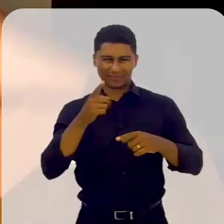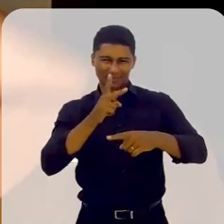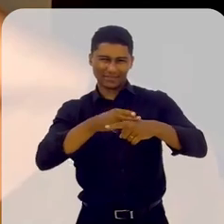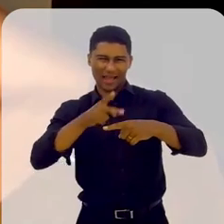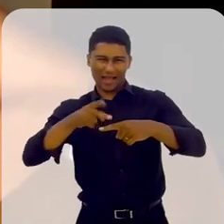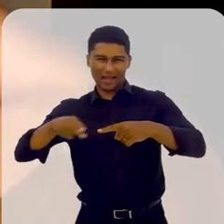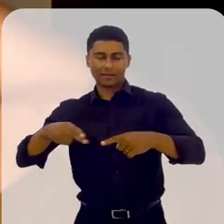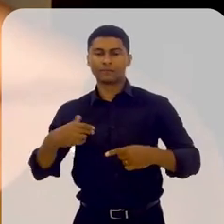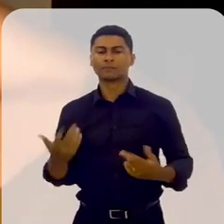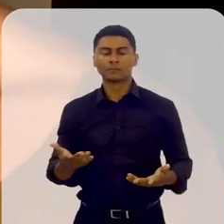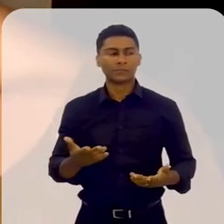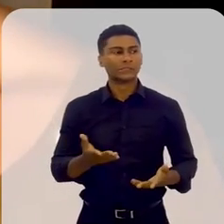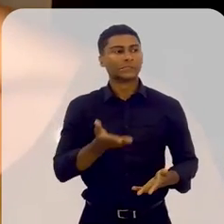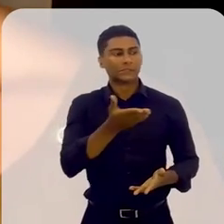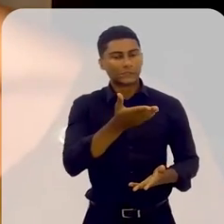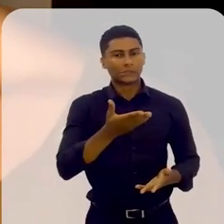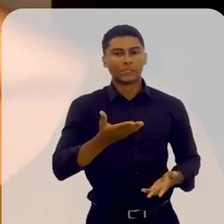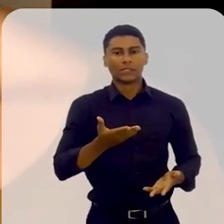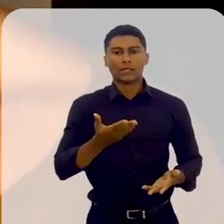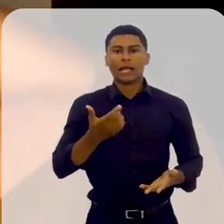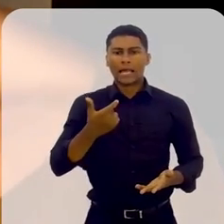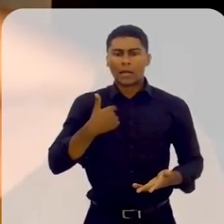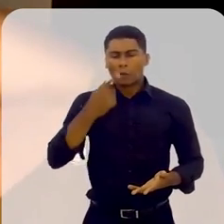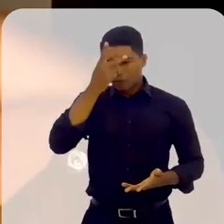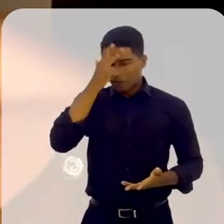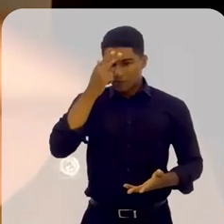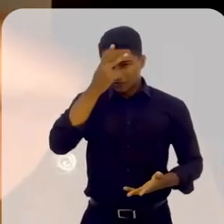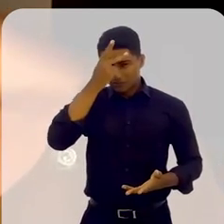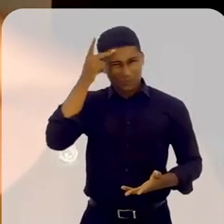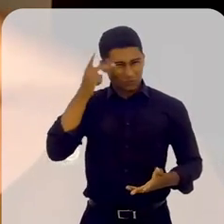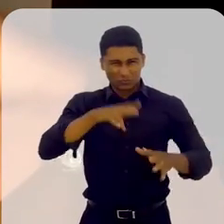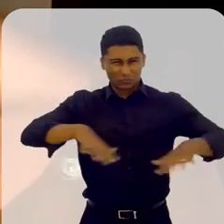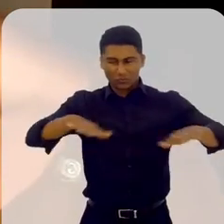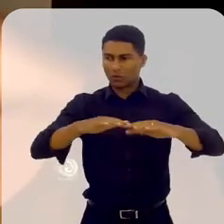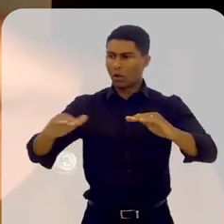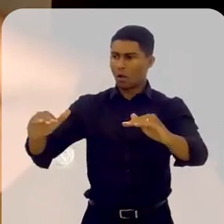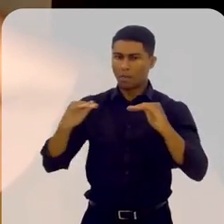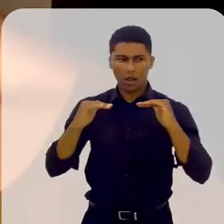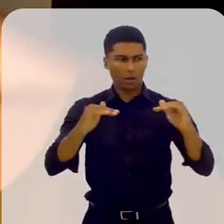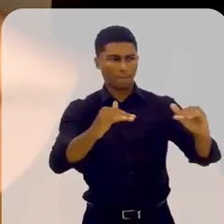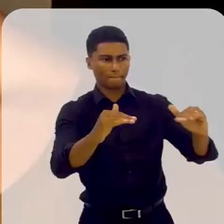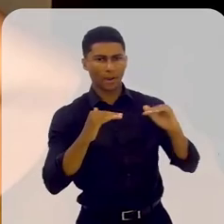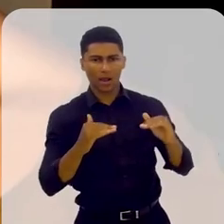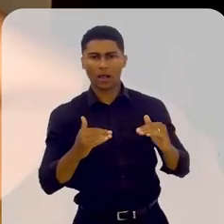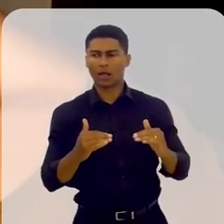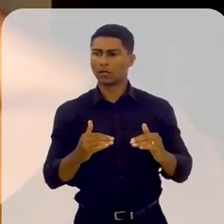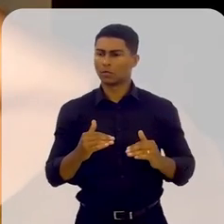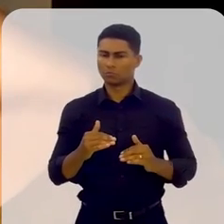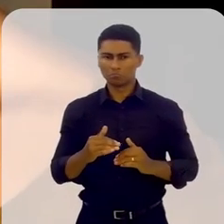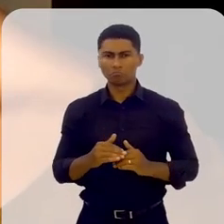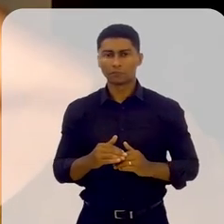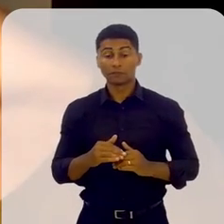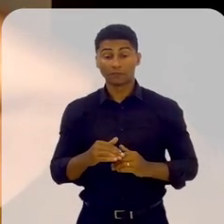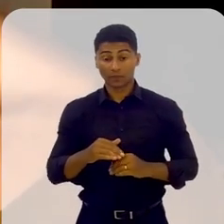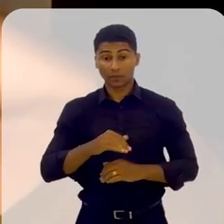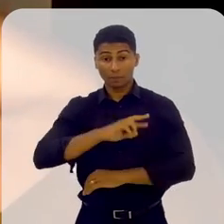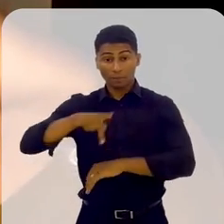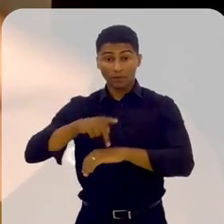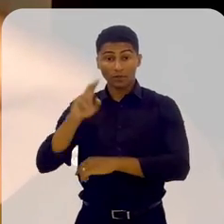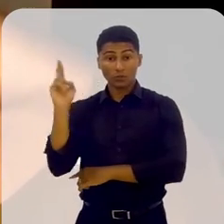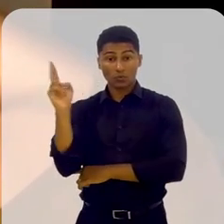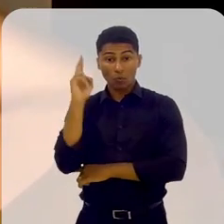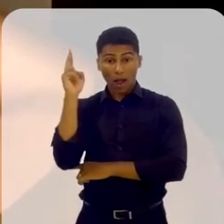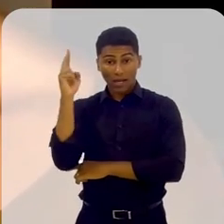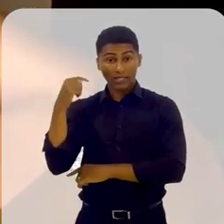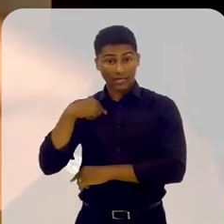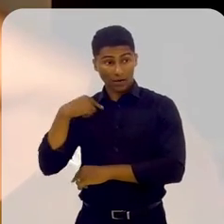sobre racismo, né? Um trabalho que eu me senti respeitado, me senti acolhido. Fui para o Uruguai,